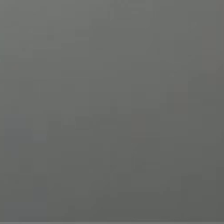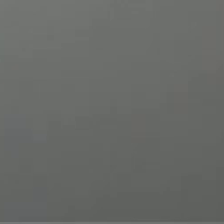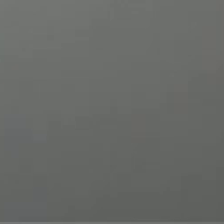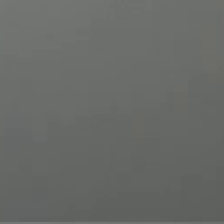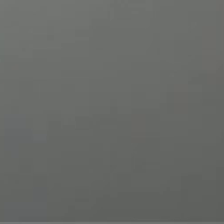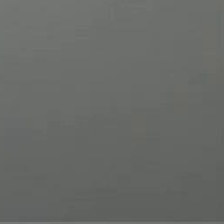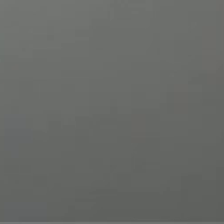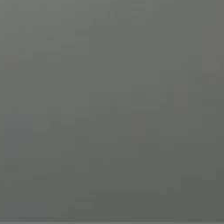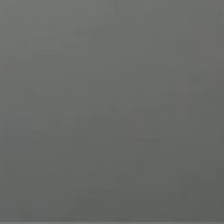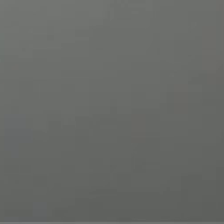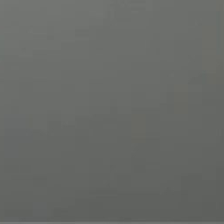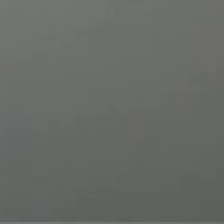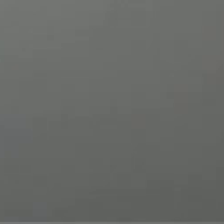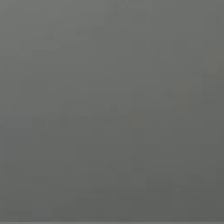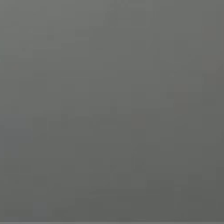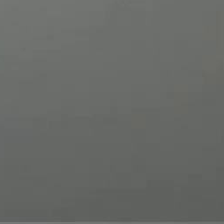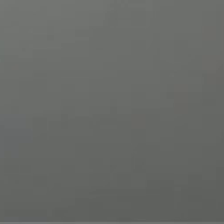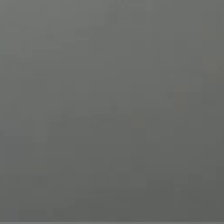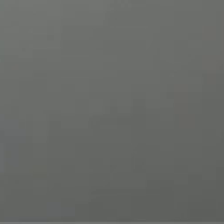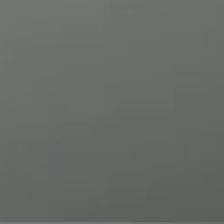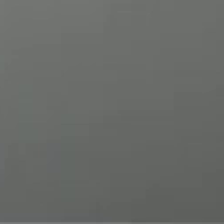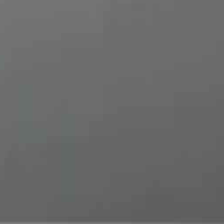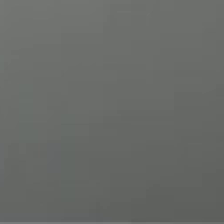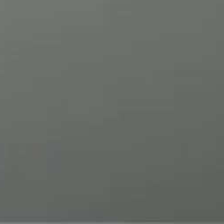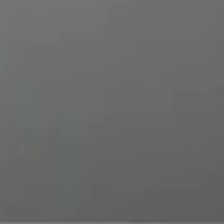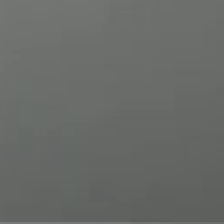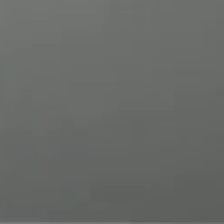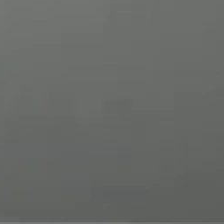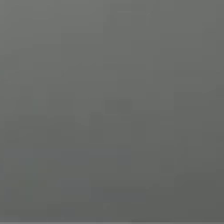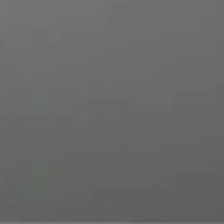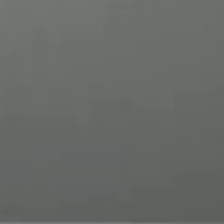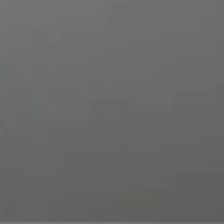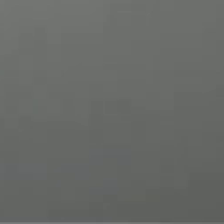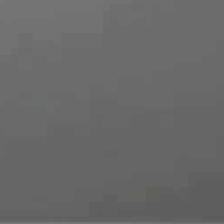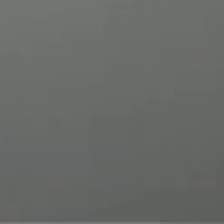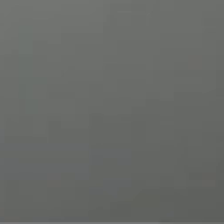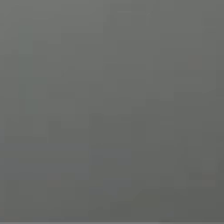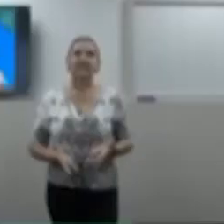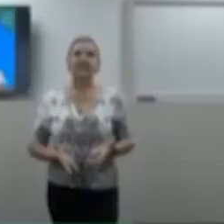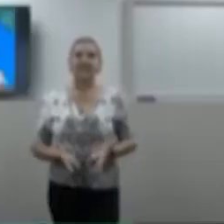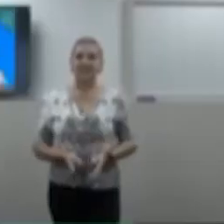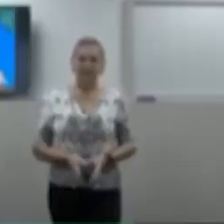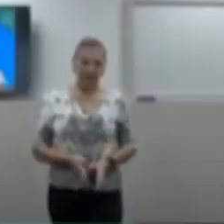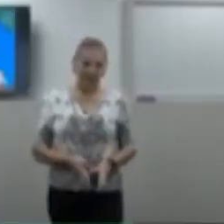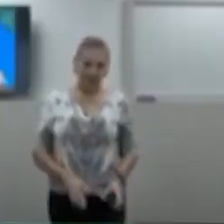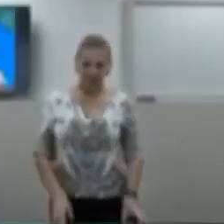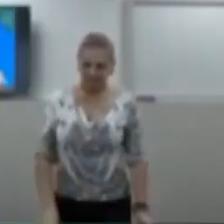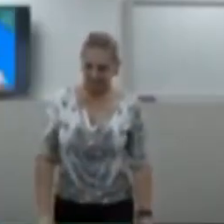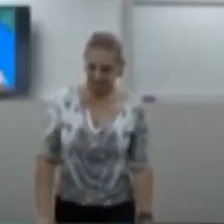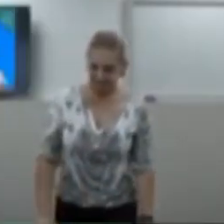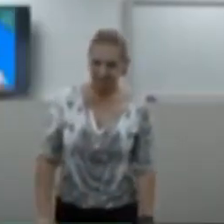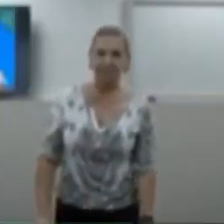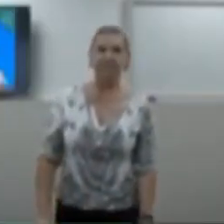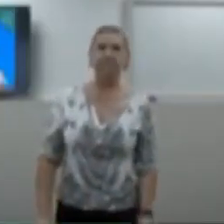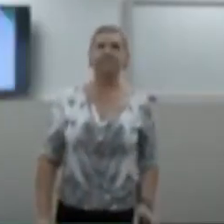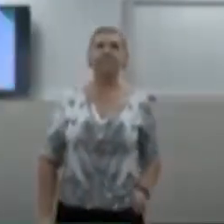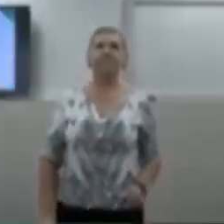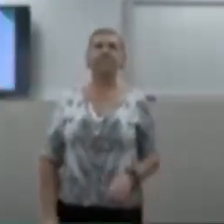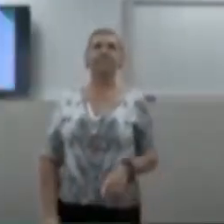Não esqueçam que é tudo pelo nosso livrinho, ok? Então vamos para a nossa sexta aula.